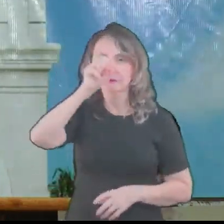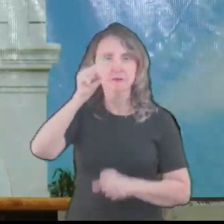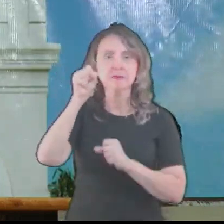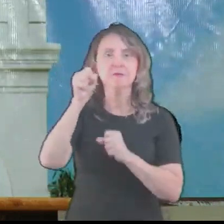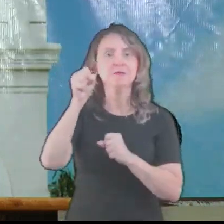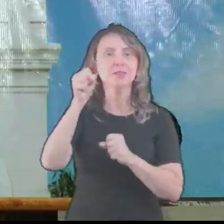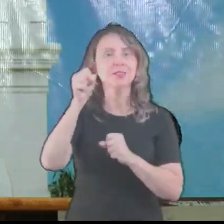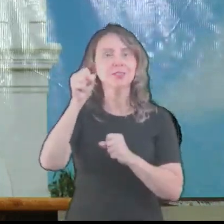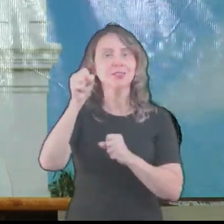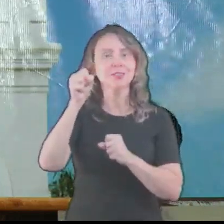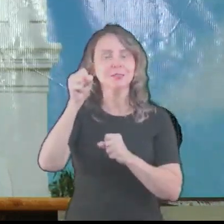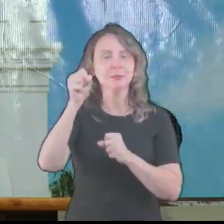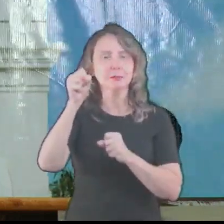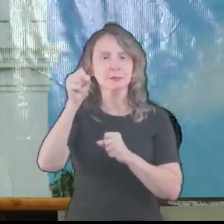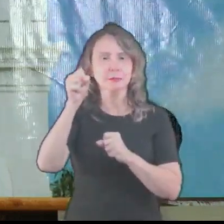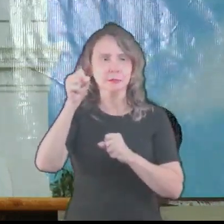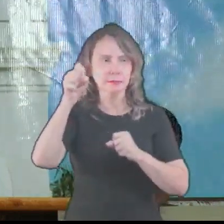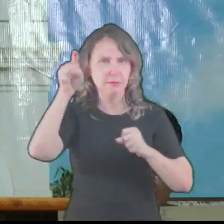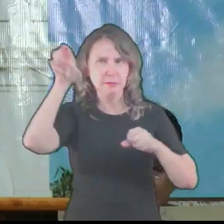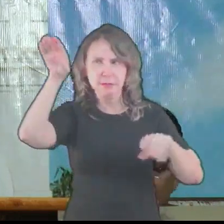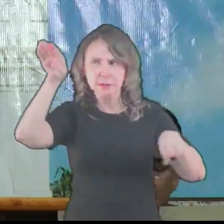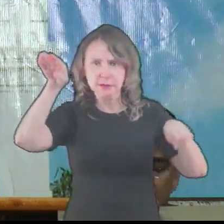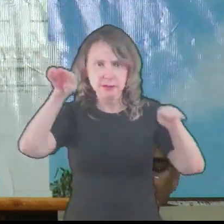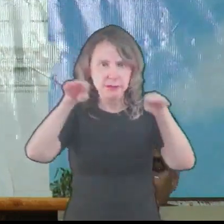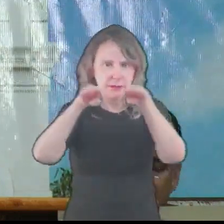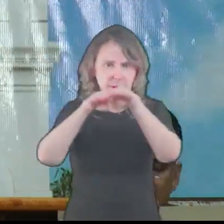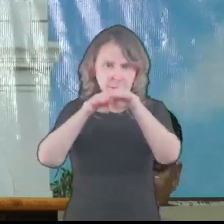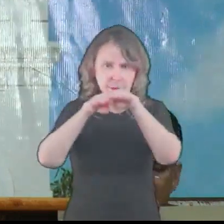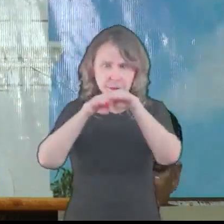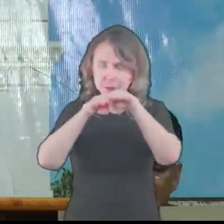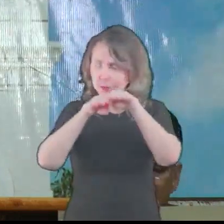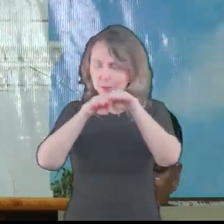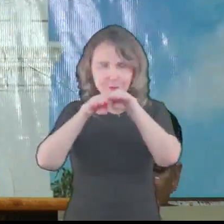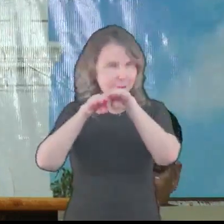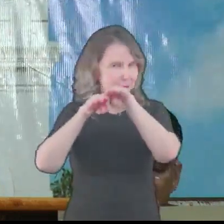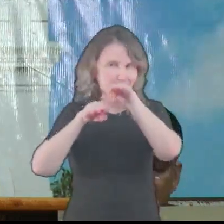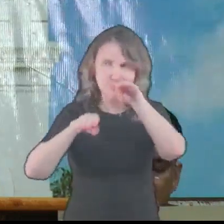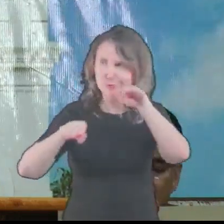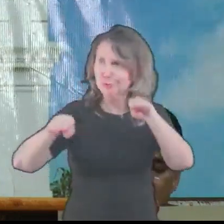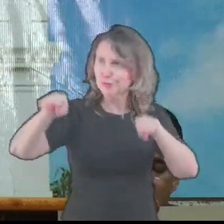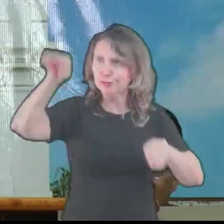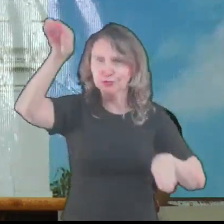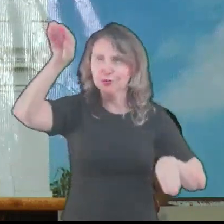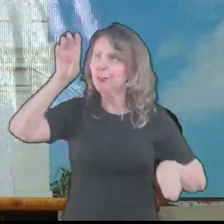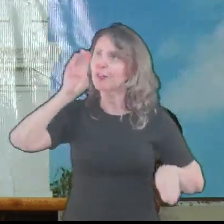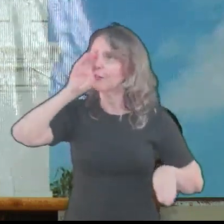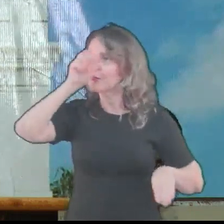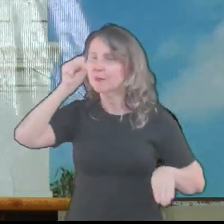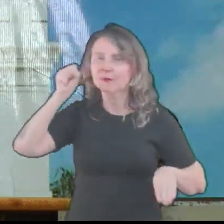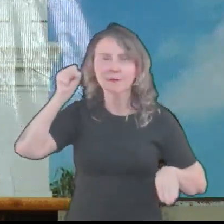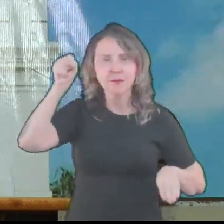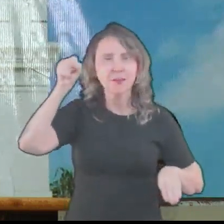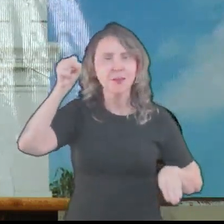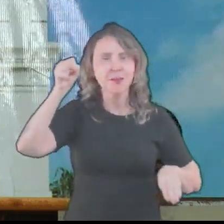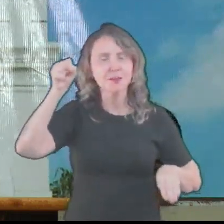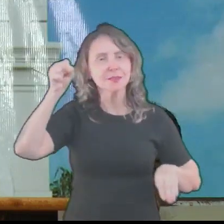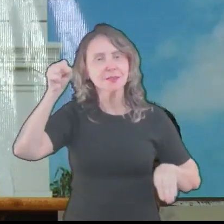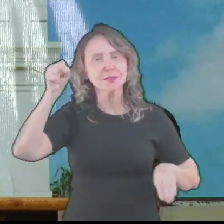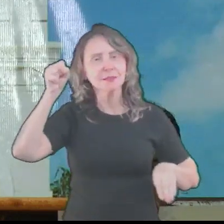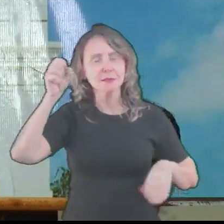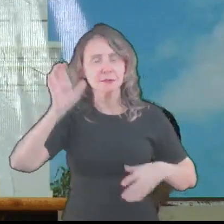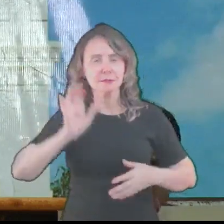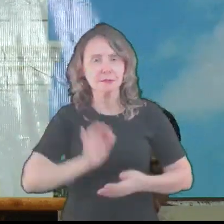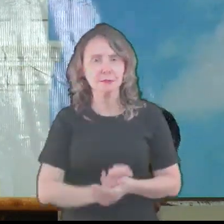Ninguém é mais forte do que Deus. E quando eu digo que ele é forte, eu não estou medindo força com